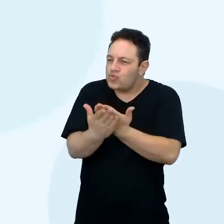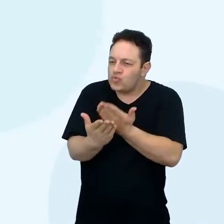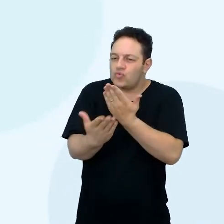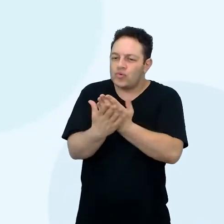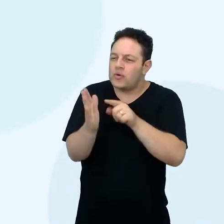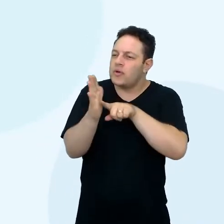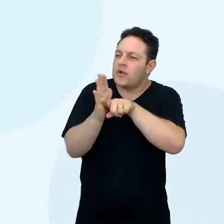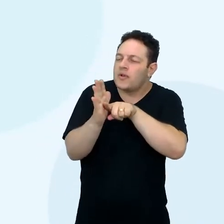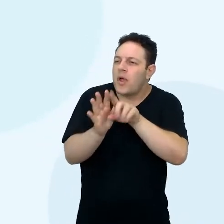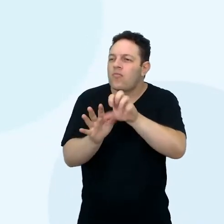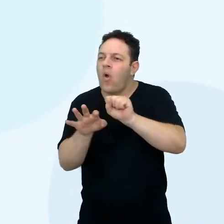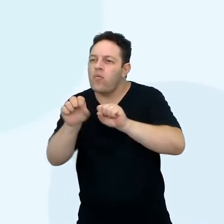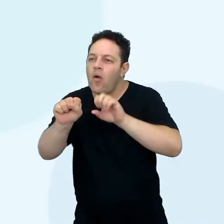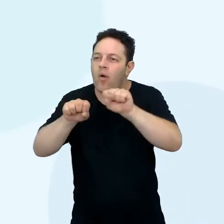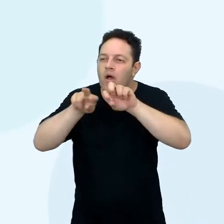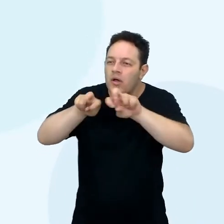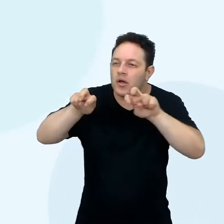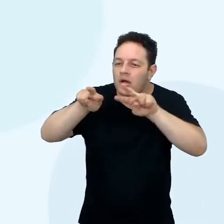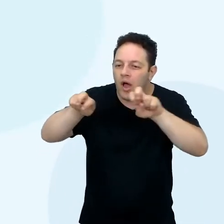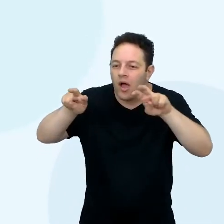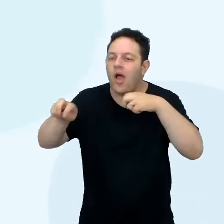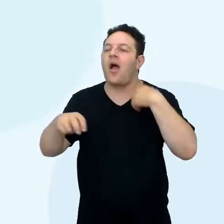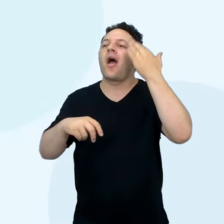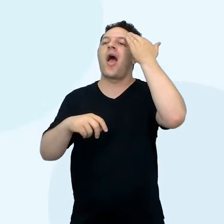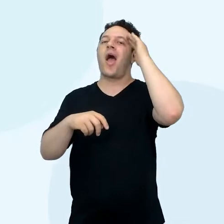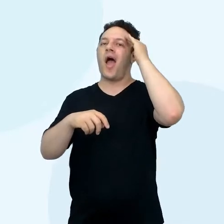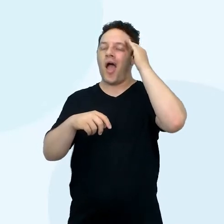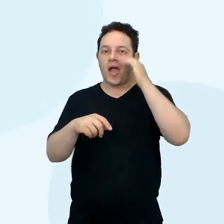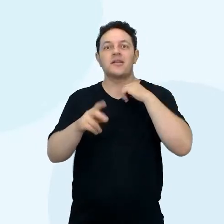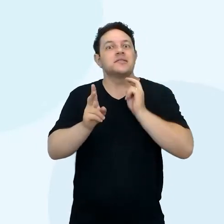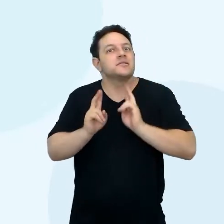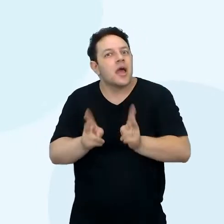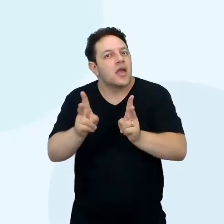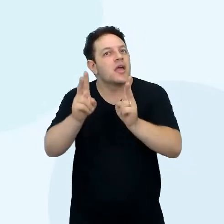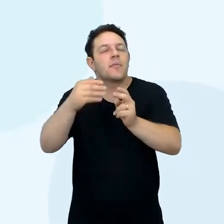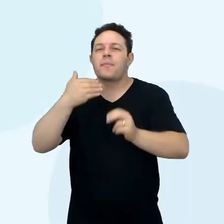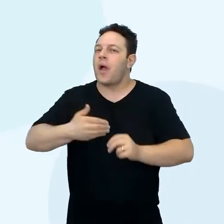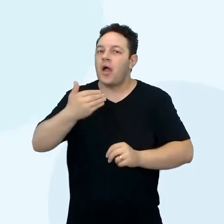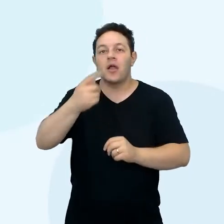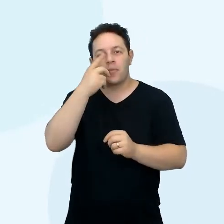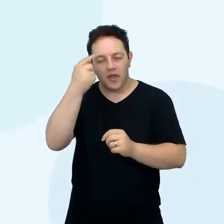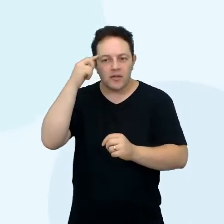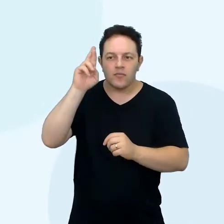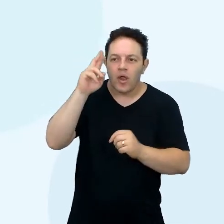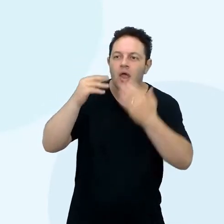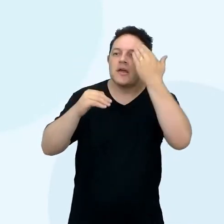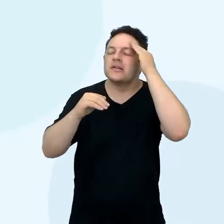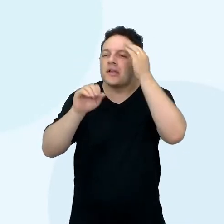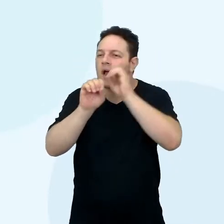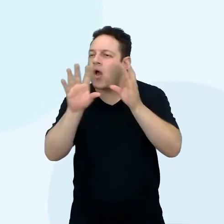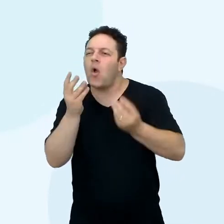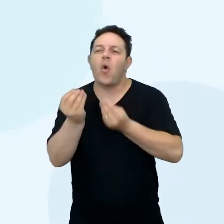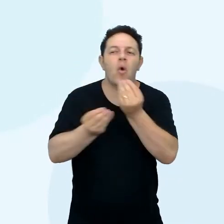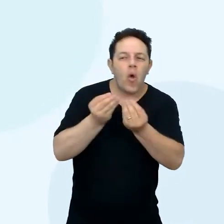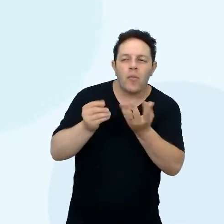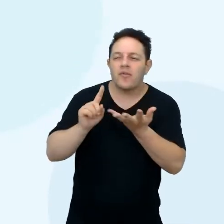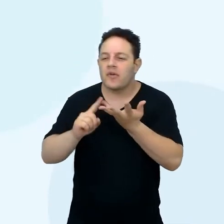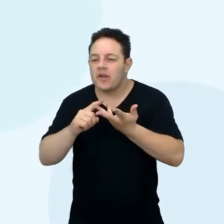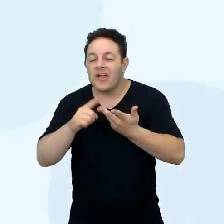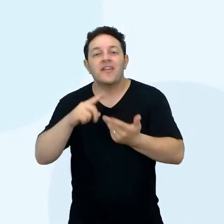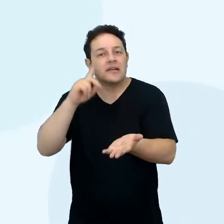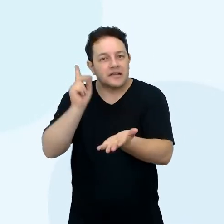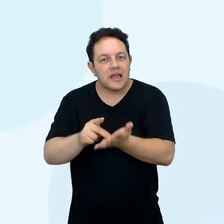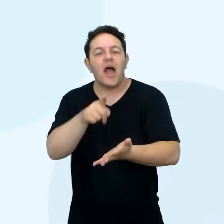você busca, tá certo? Sempre pesquisando, fazendo uma pesquisa responsável e científica, sempre buscando aí também